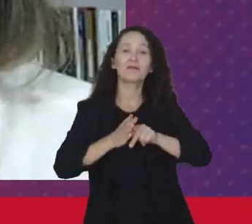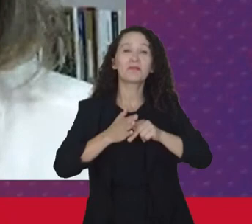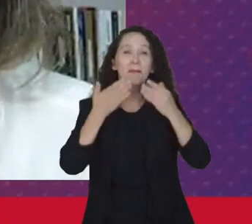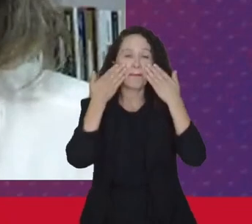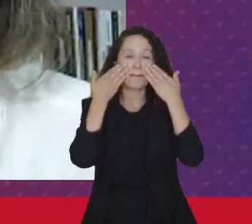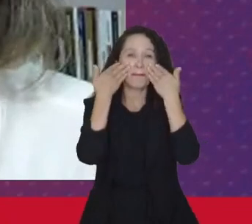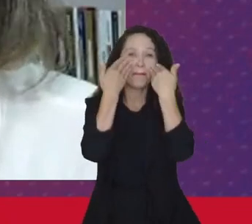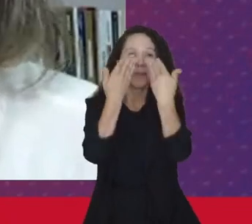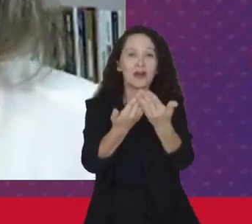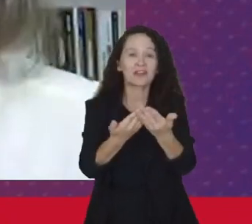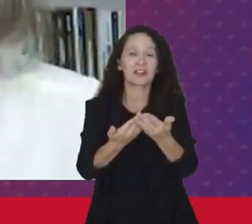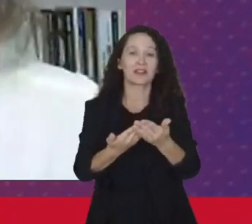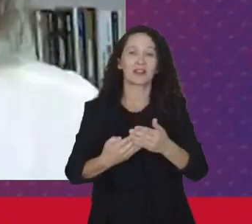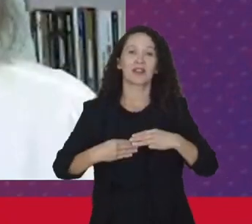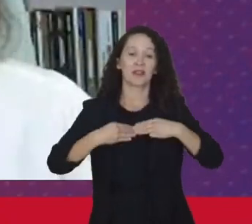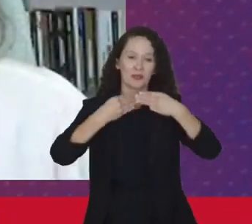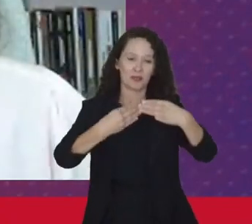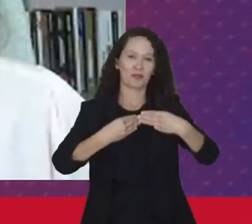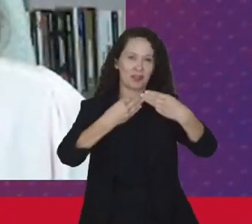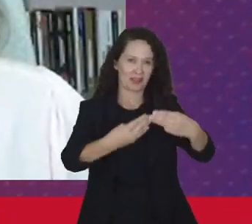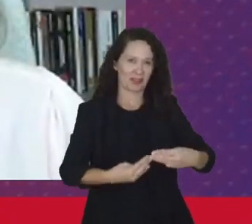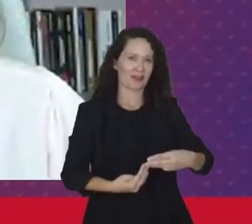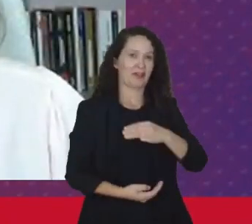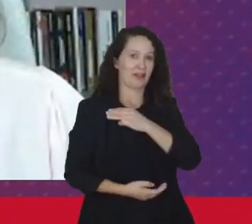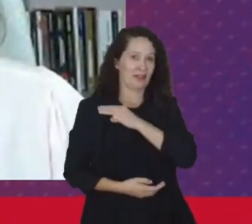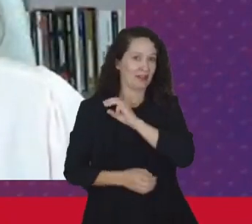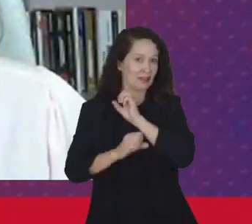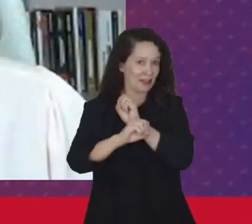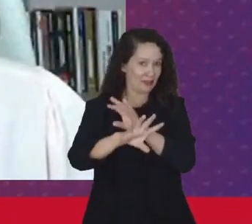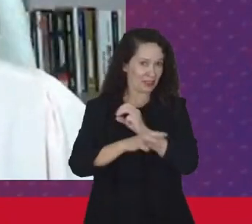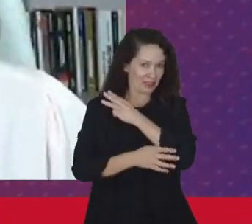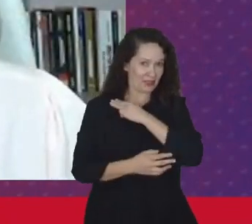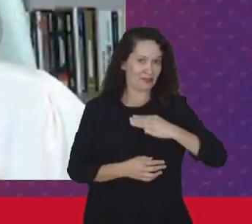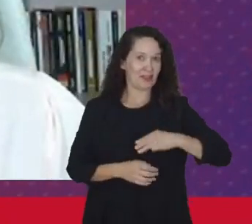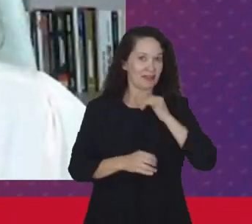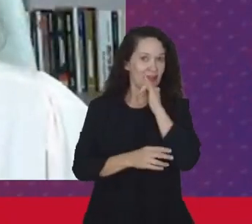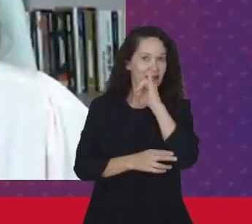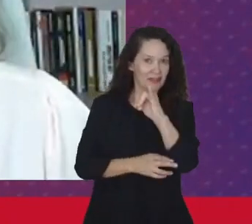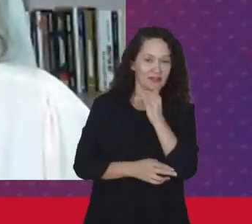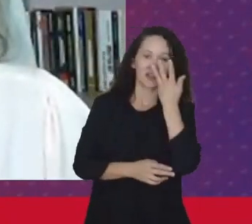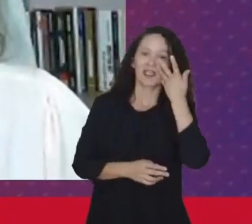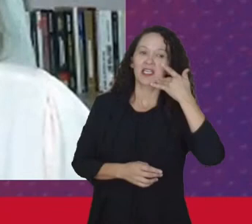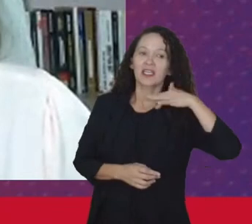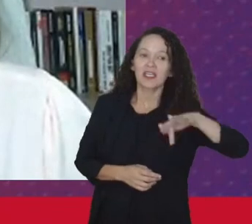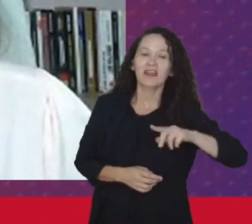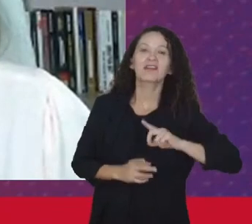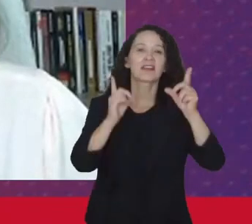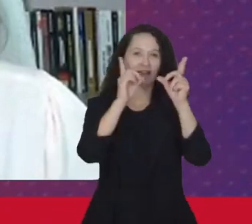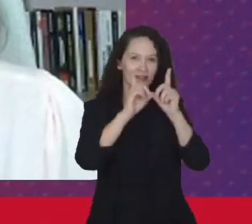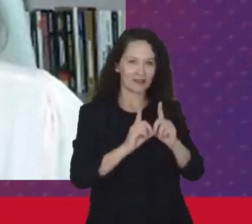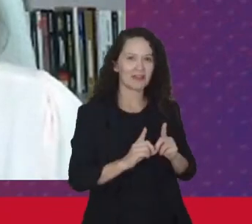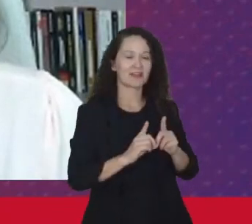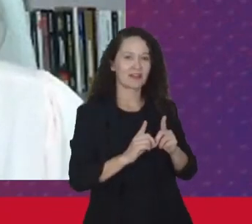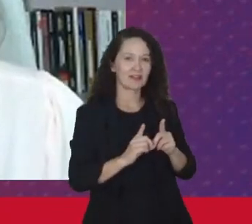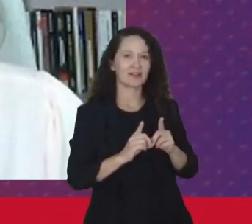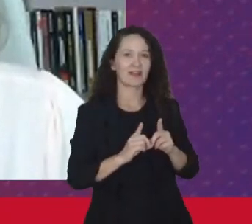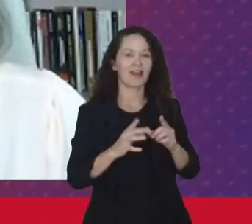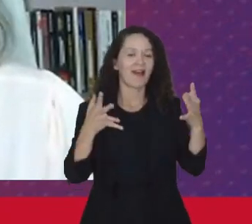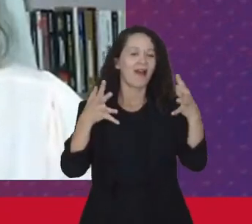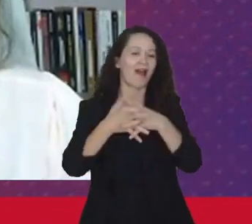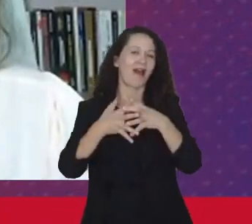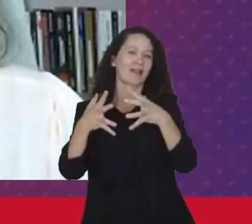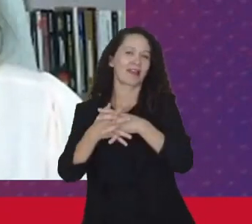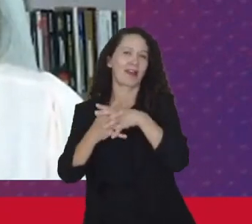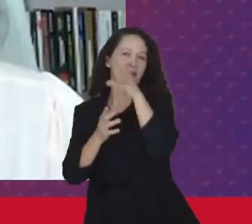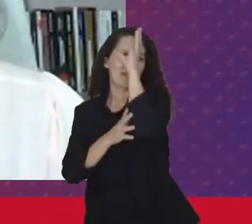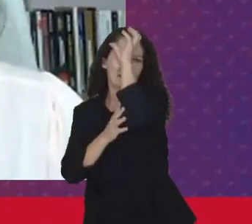do atual ministro da Educação, quando afirmou que crianças com deficiência atrapalham